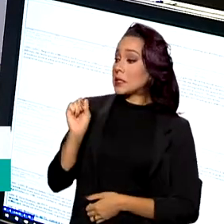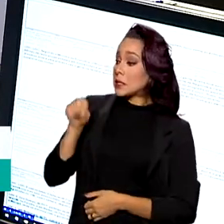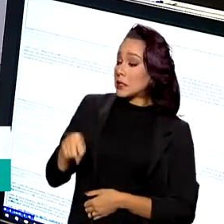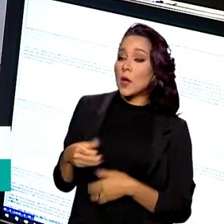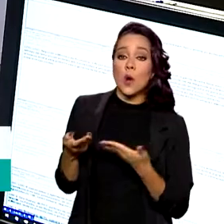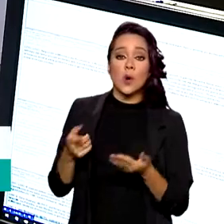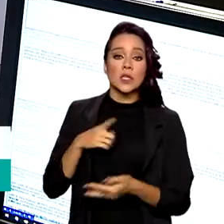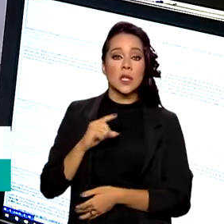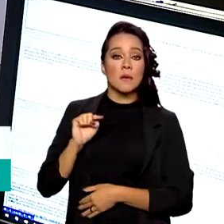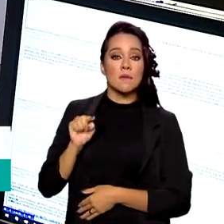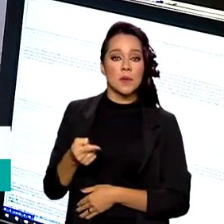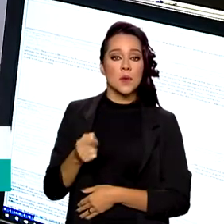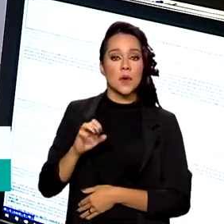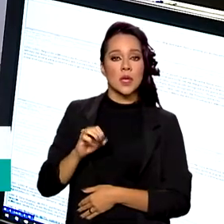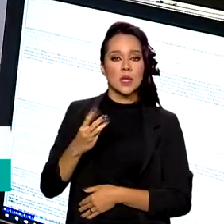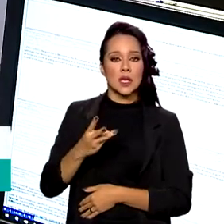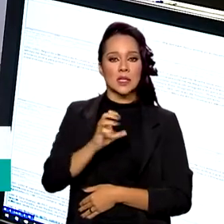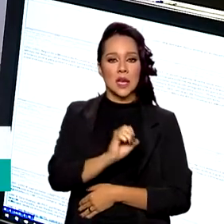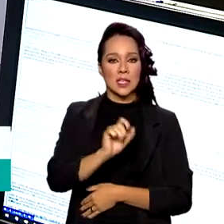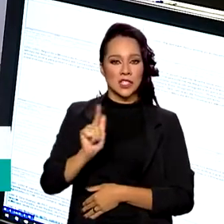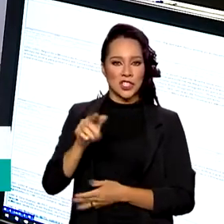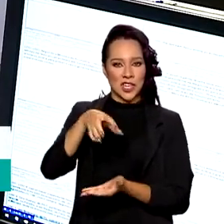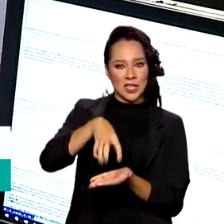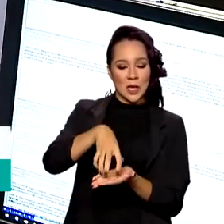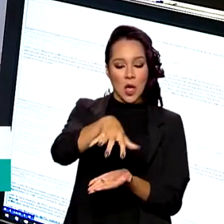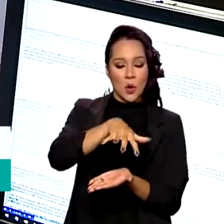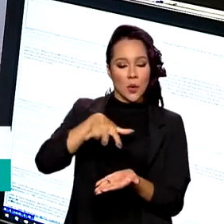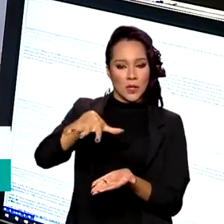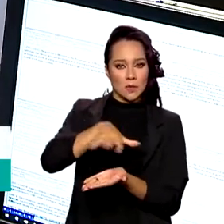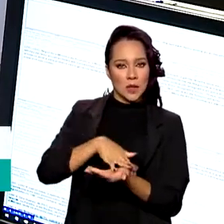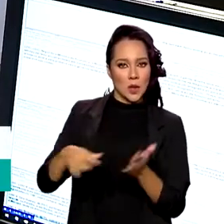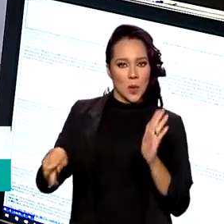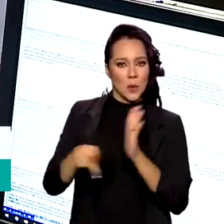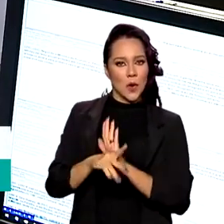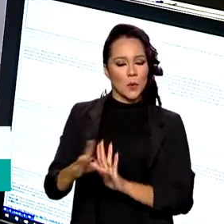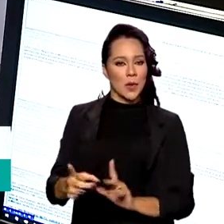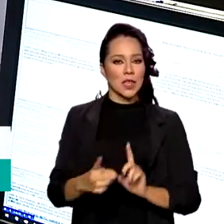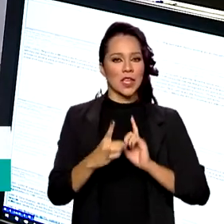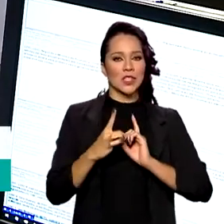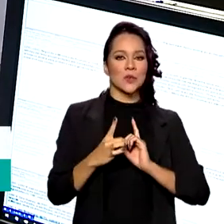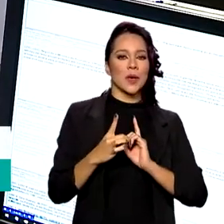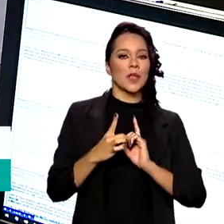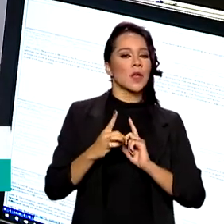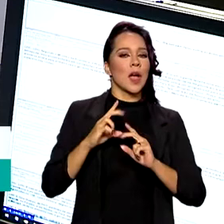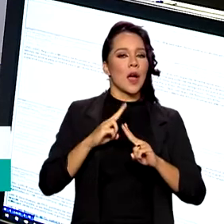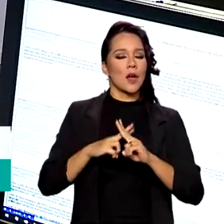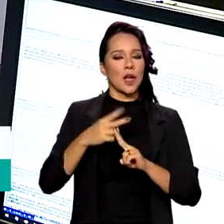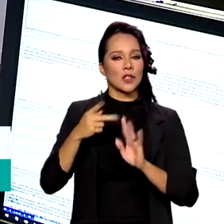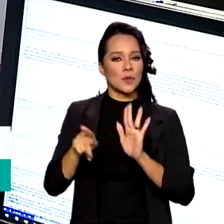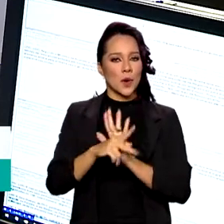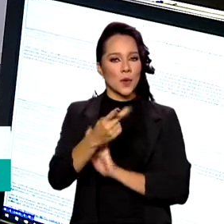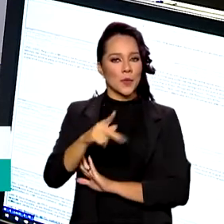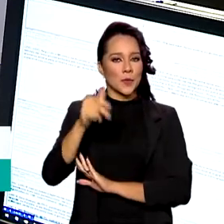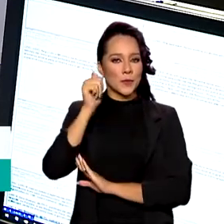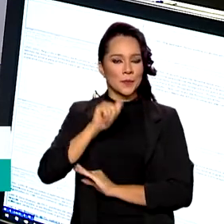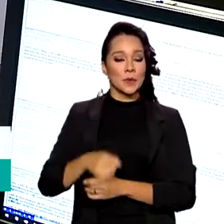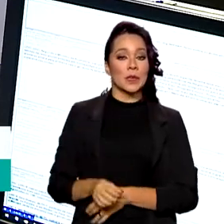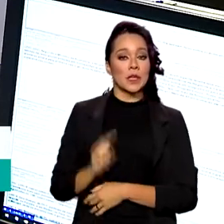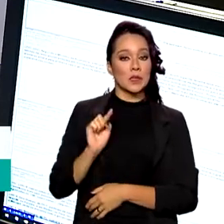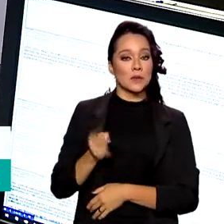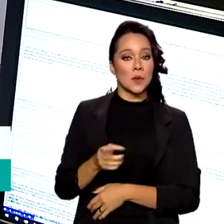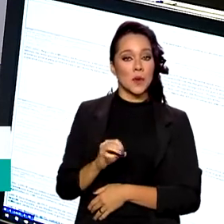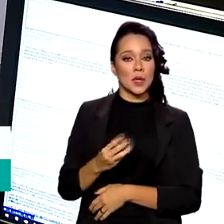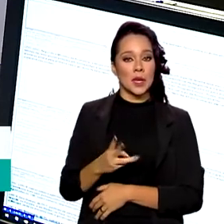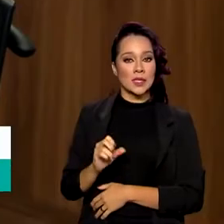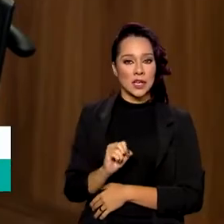hoje nós temos 1003 agências com espaços exclusivos para atendimento ao caixa para elas nessas mil